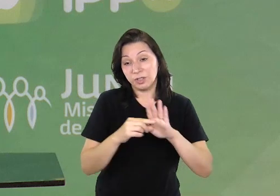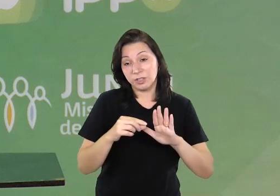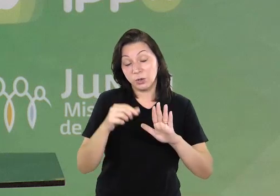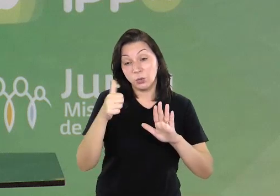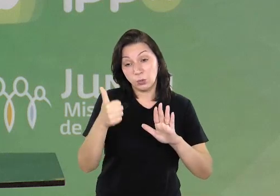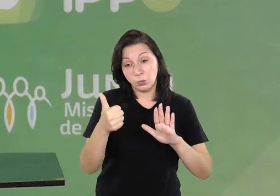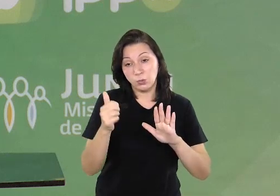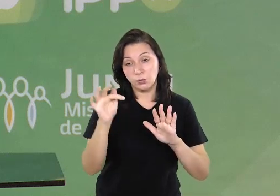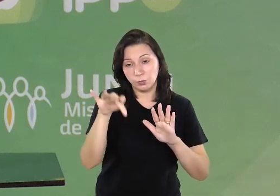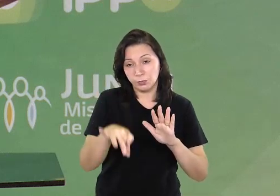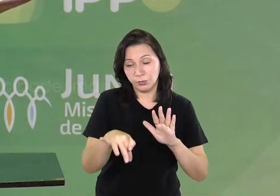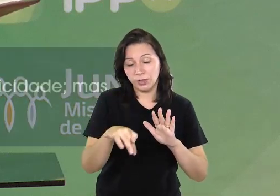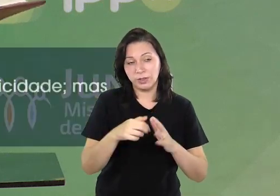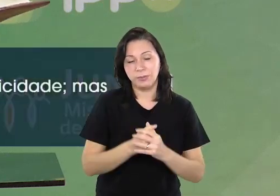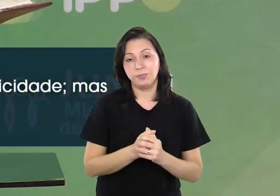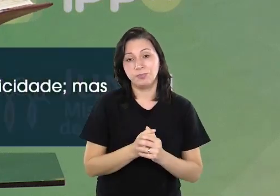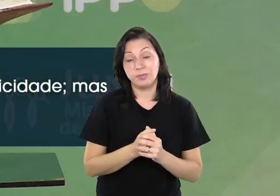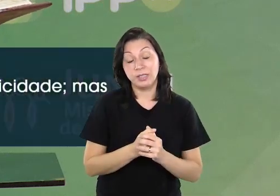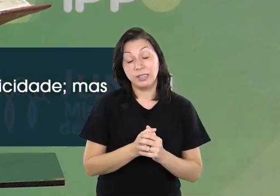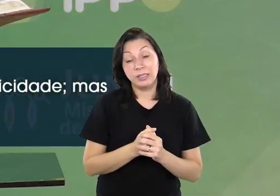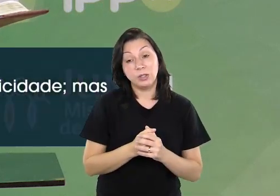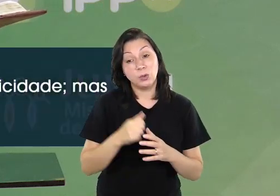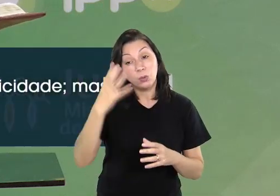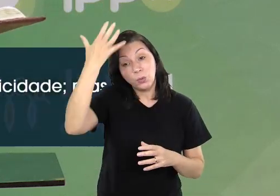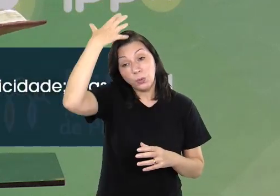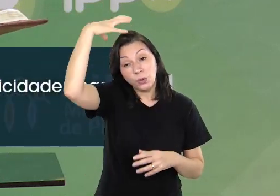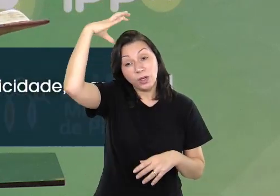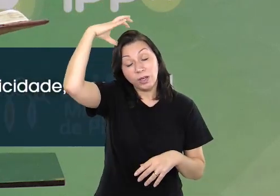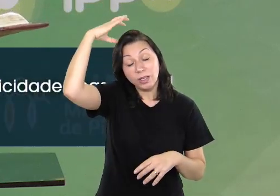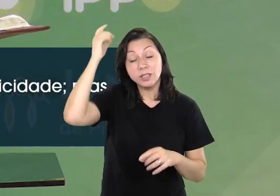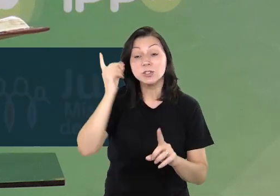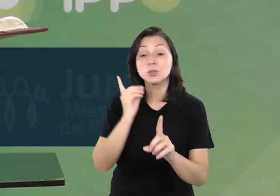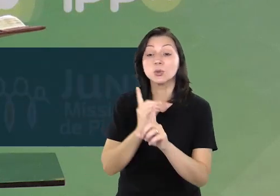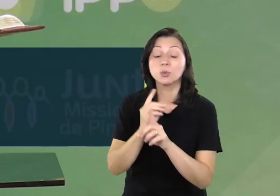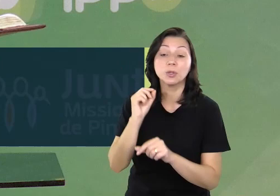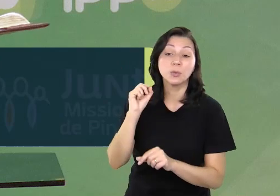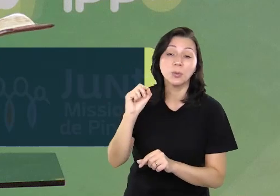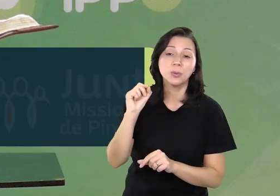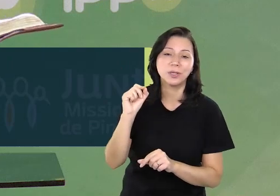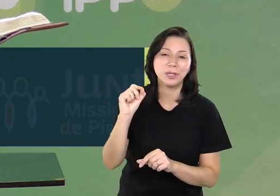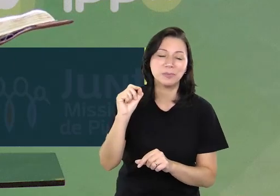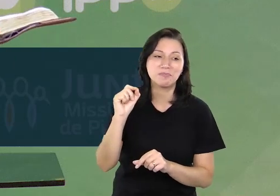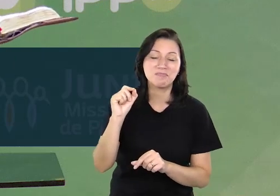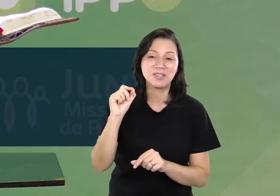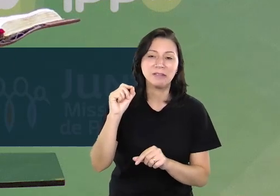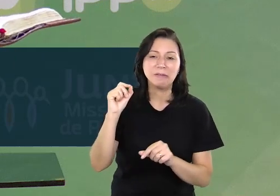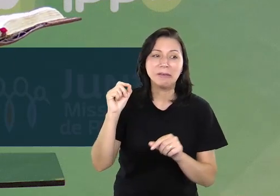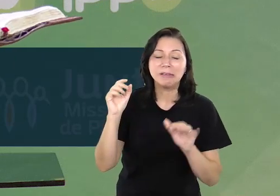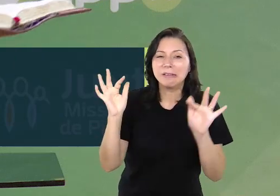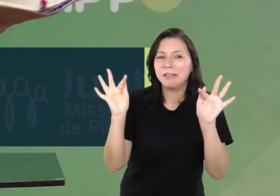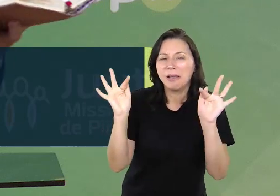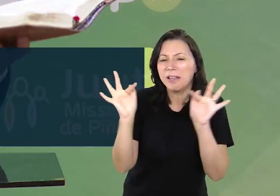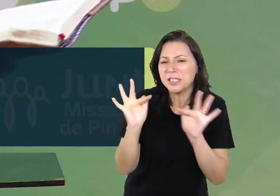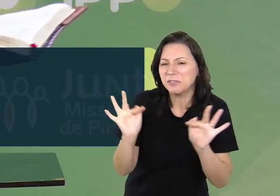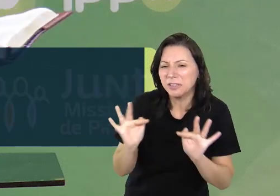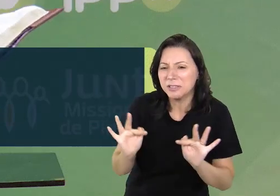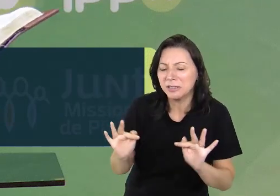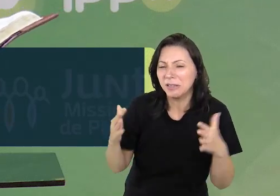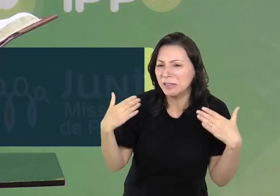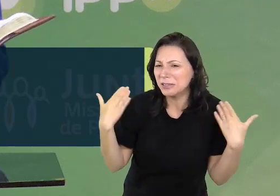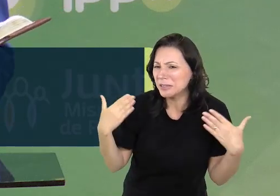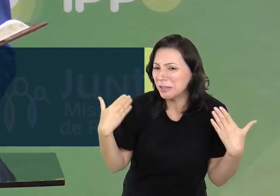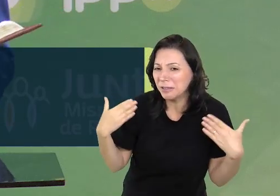2 mas também isso era vaidade do Riso disse a loucura da alegria que que